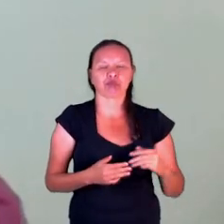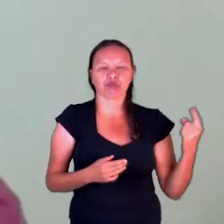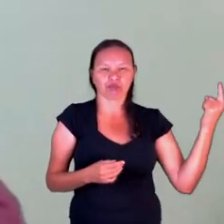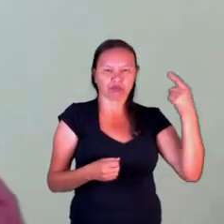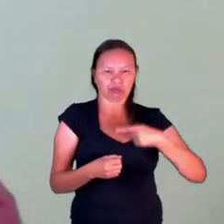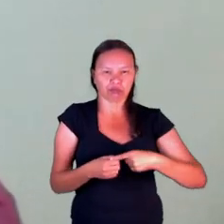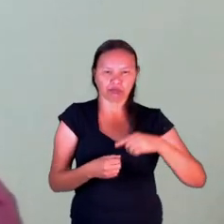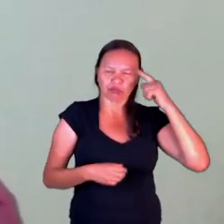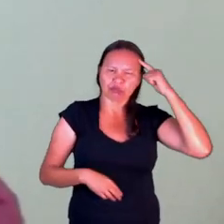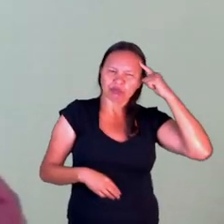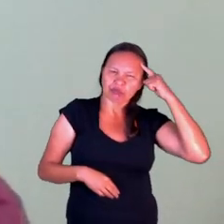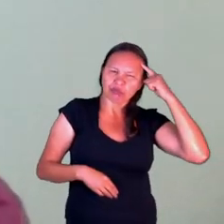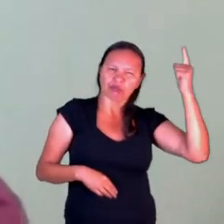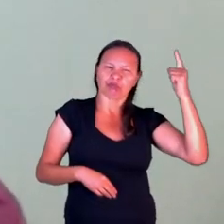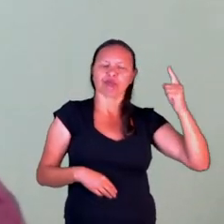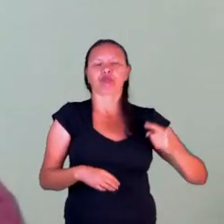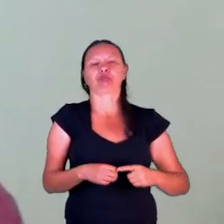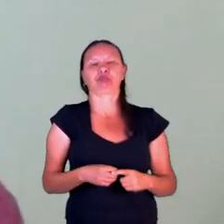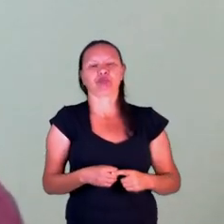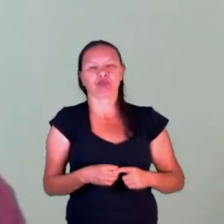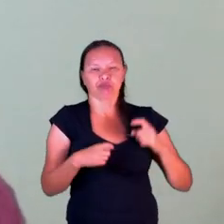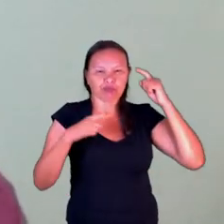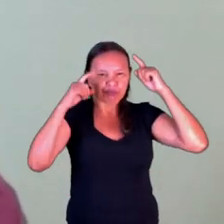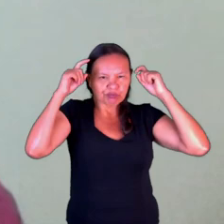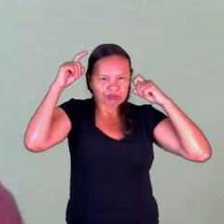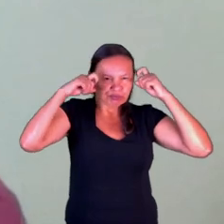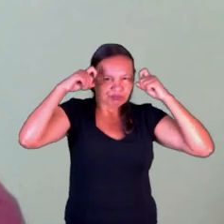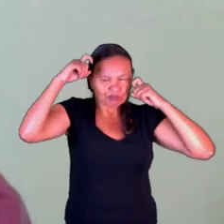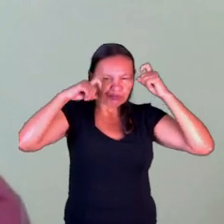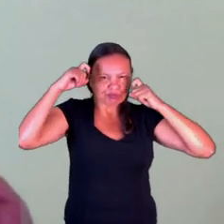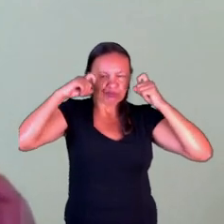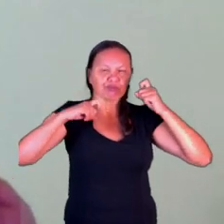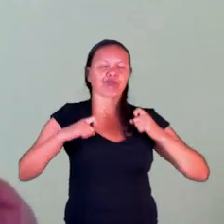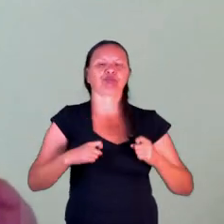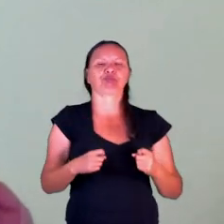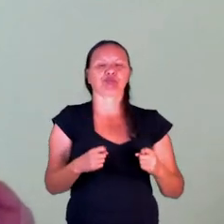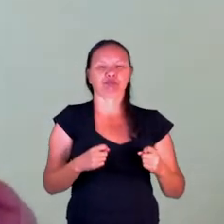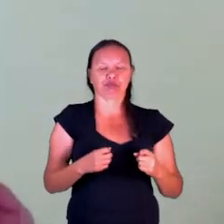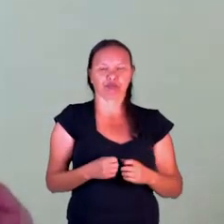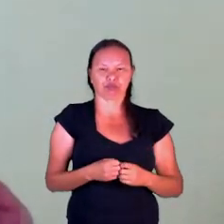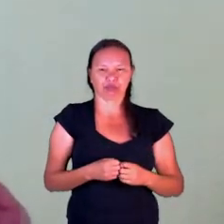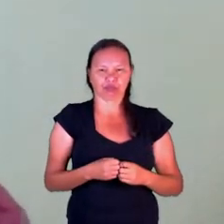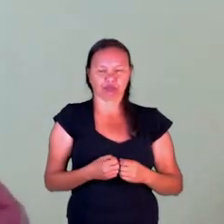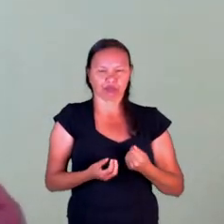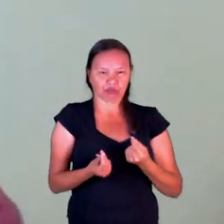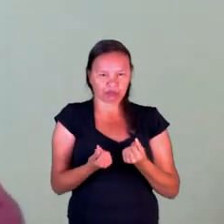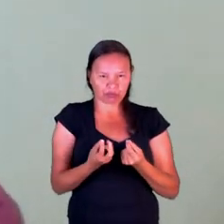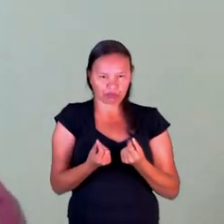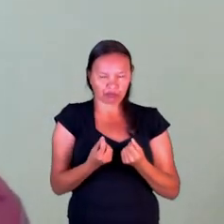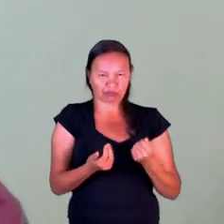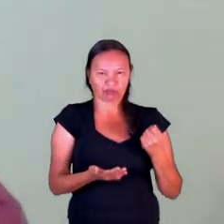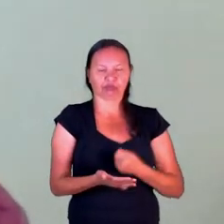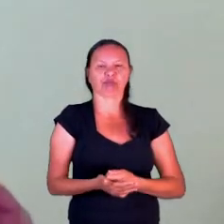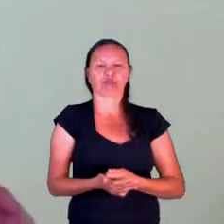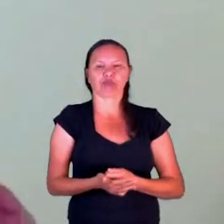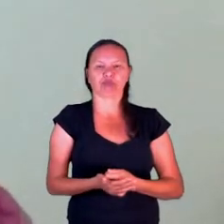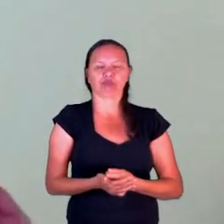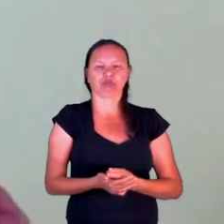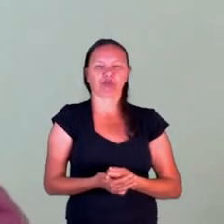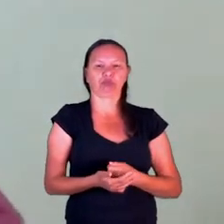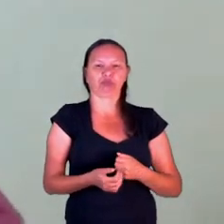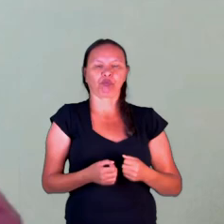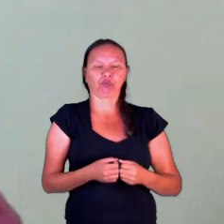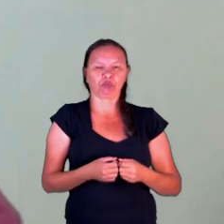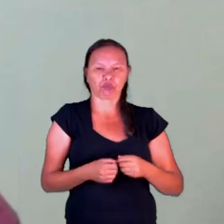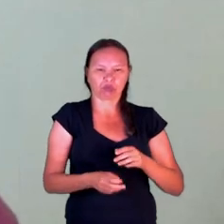essa preocupação com relação à questão de garantir ess essas verbas orçamentárias não apenas para que